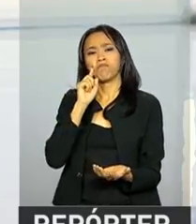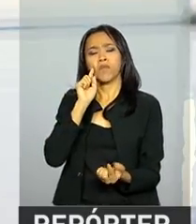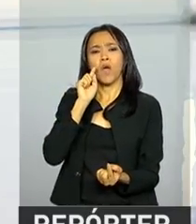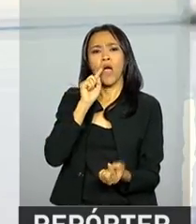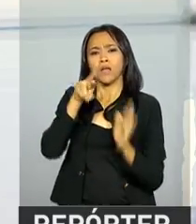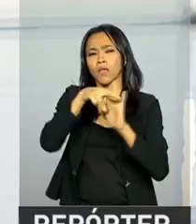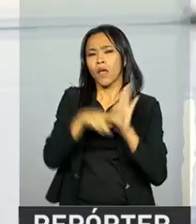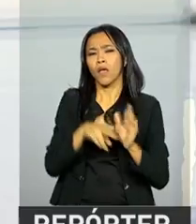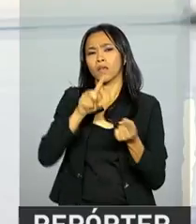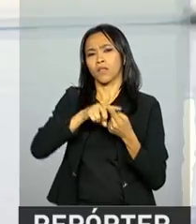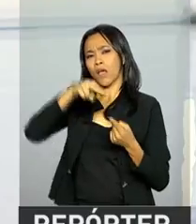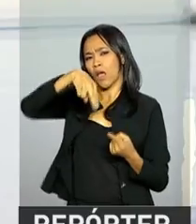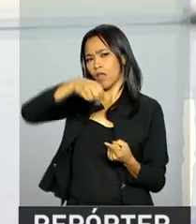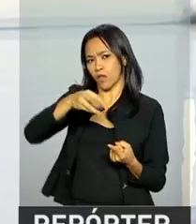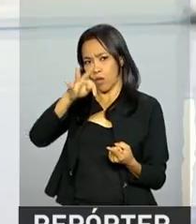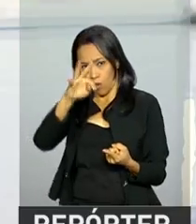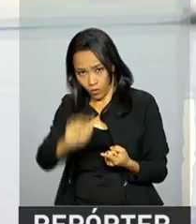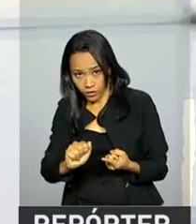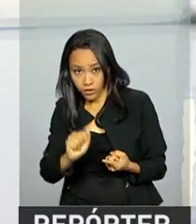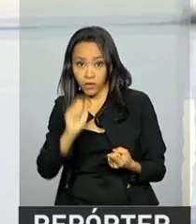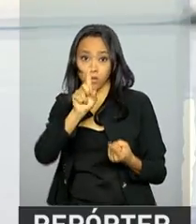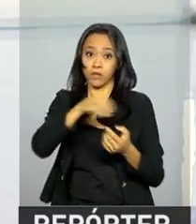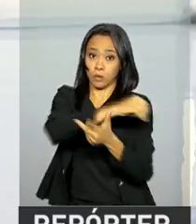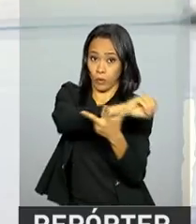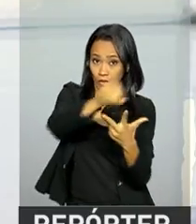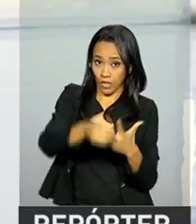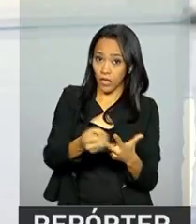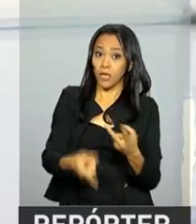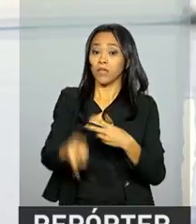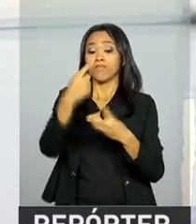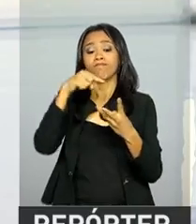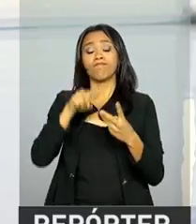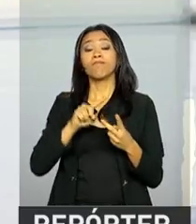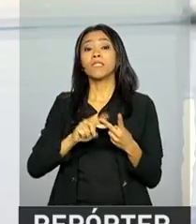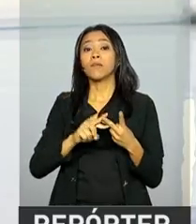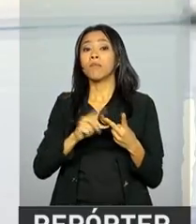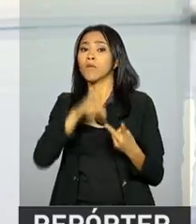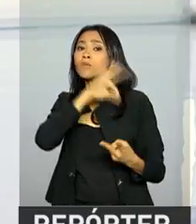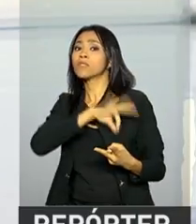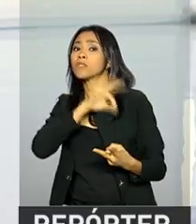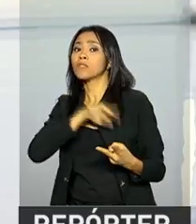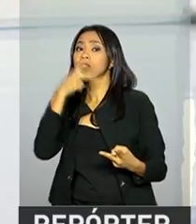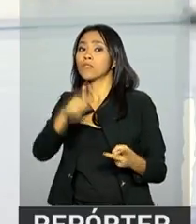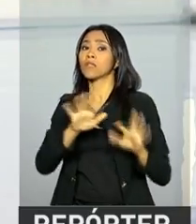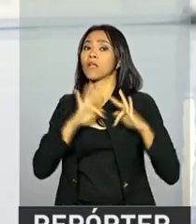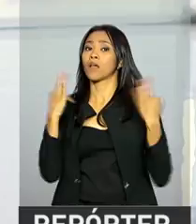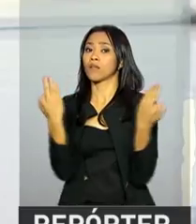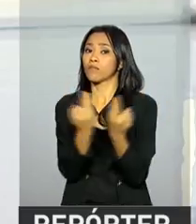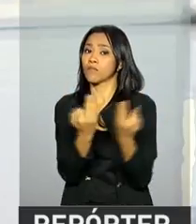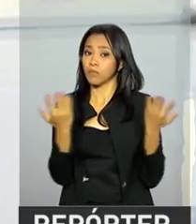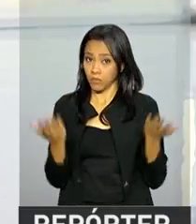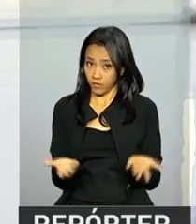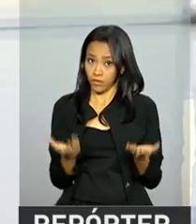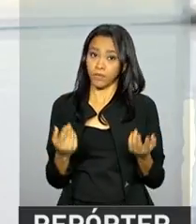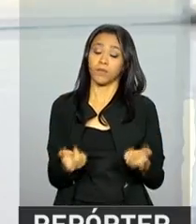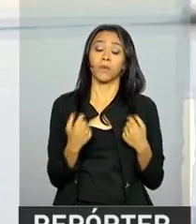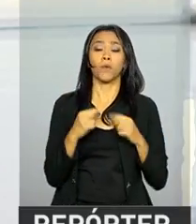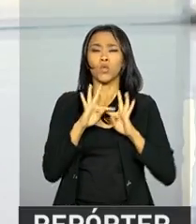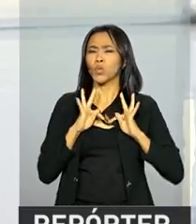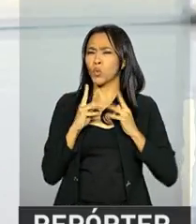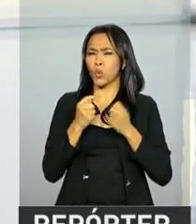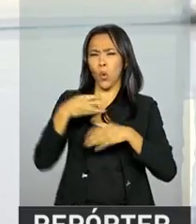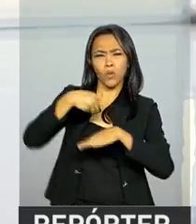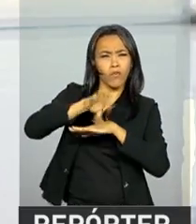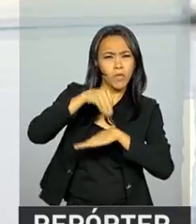Estudante no Enem o Exame Nacional do Ensino Médio e também leva em conta a situação socioeconômica do candidato e da sua família todas as